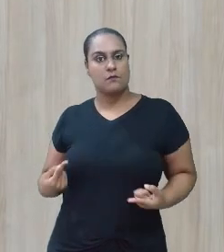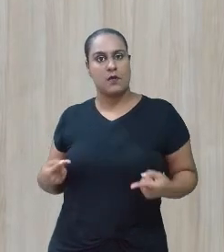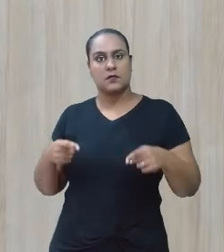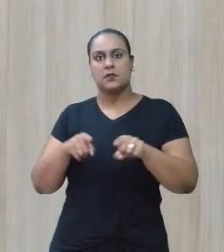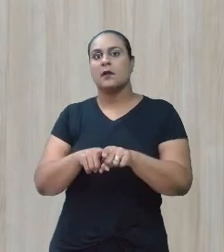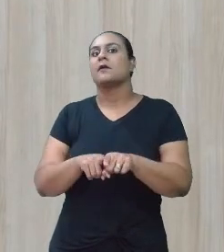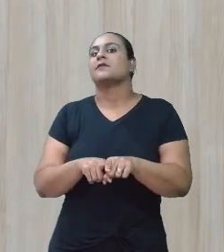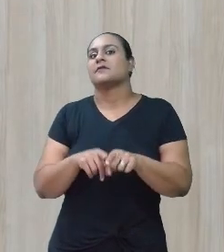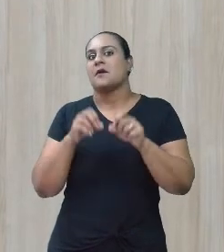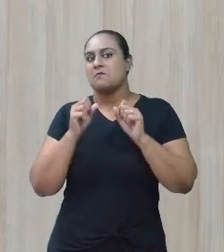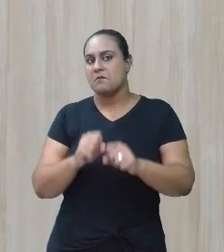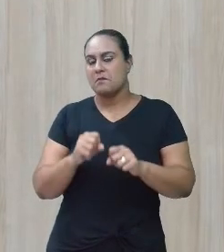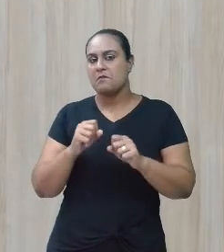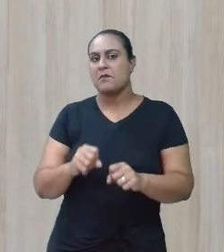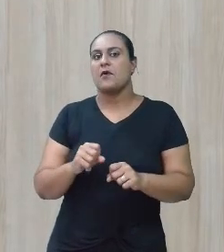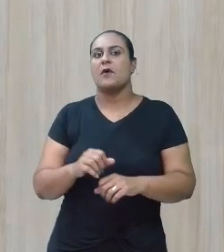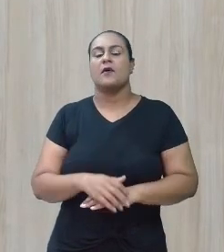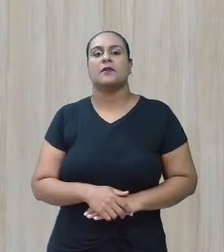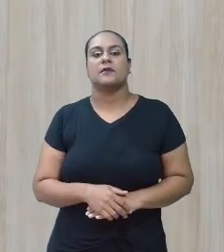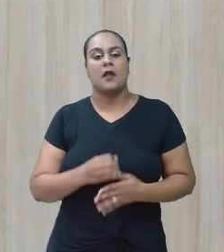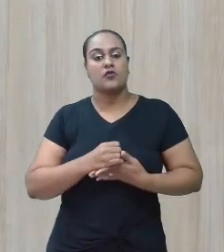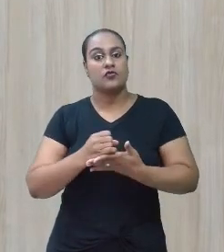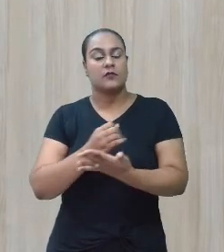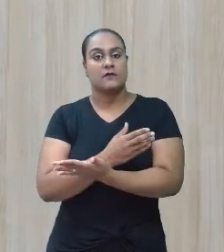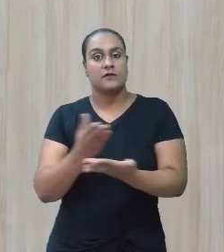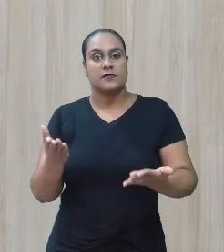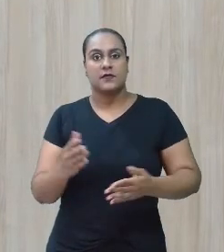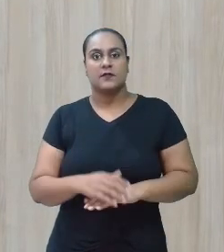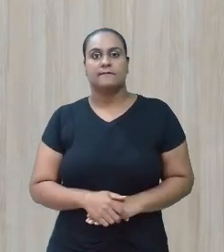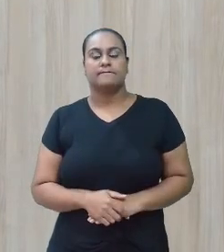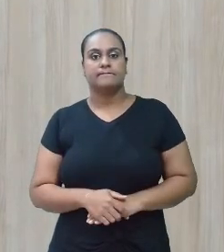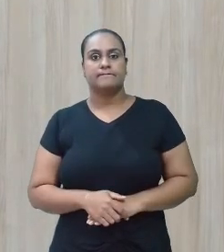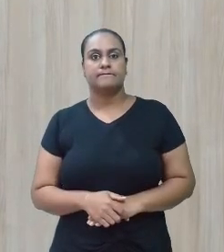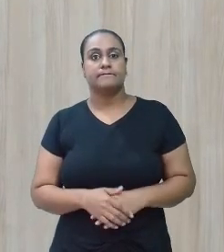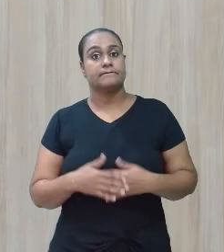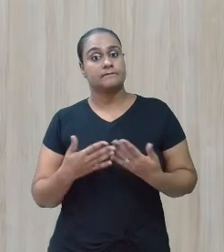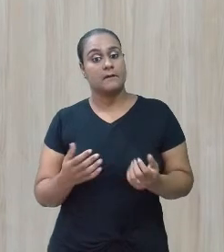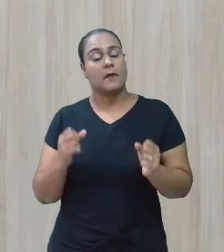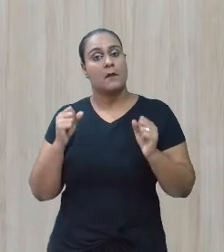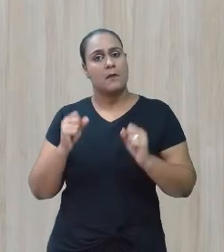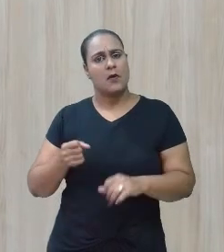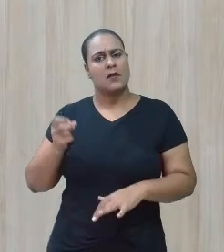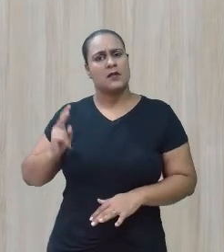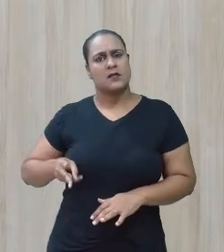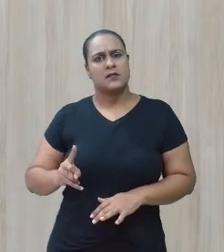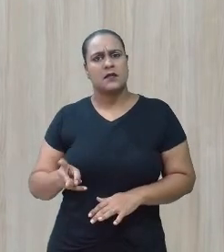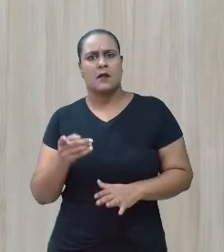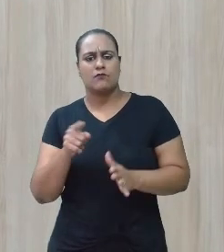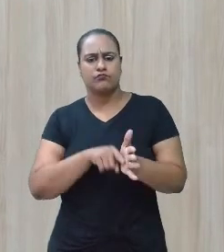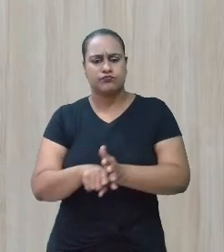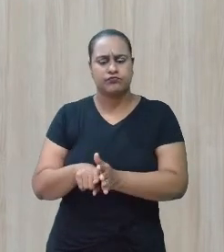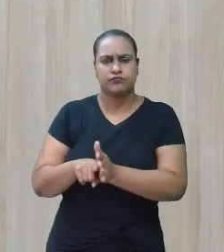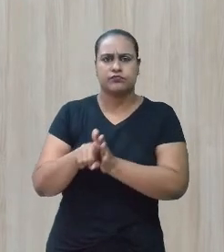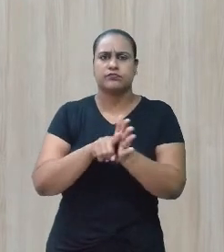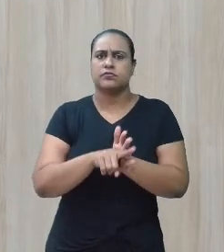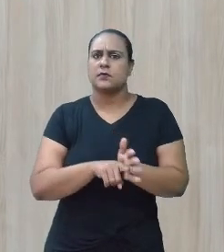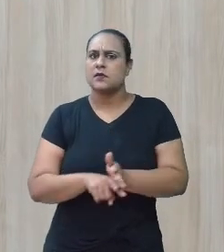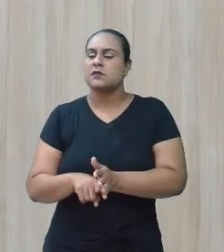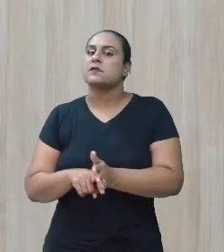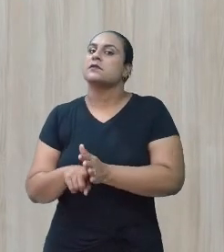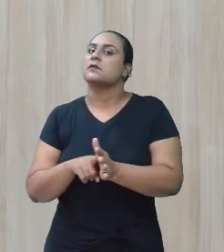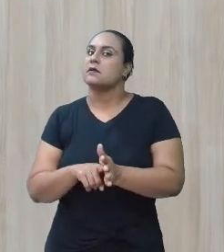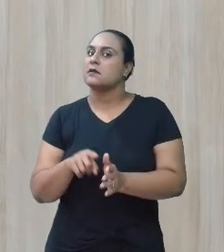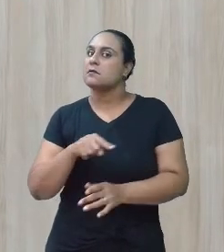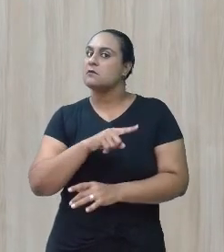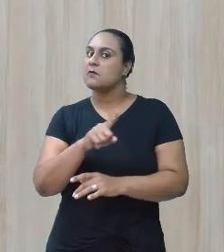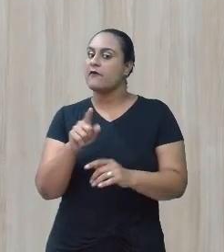Ele também pode tirar muitas dúvidas de vocês. E aí vocês podem ficar sempre pesquisando mais para que vocês